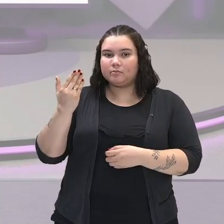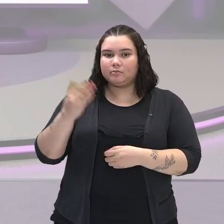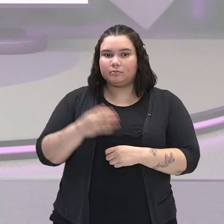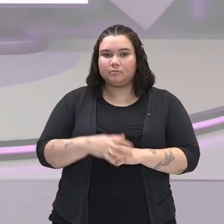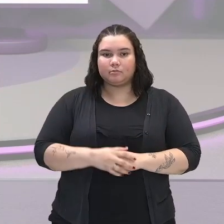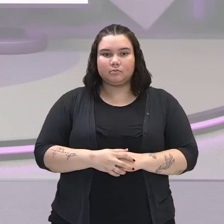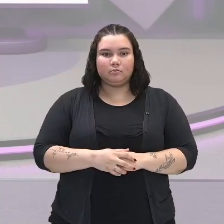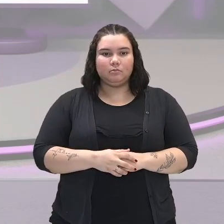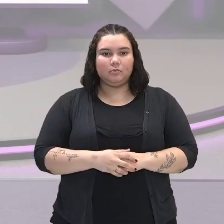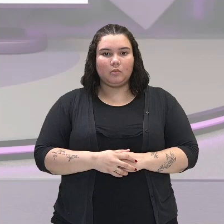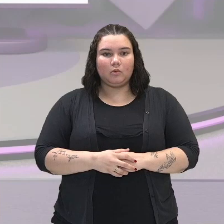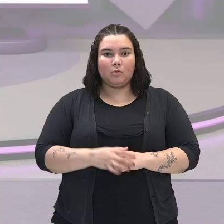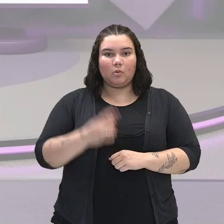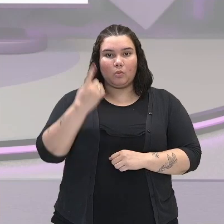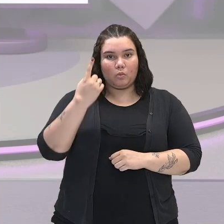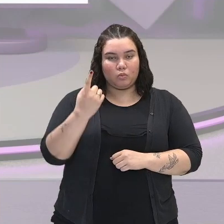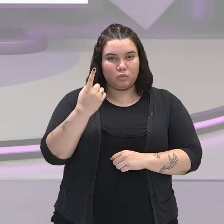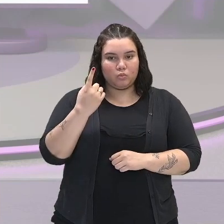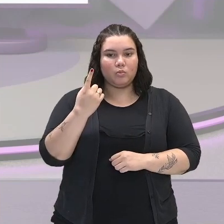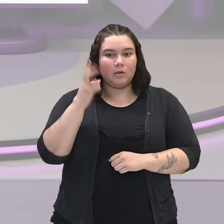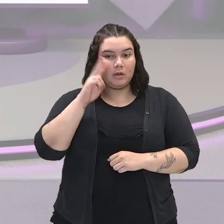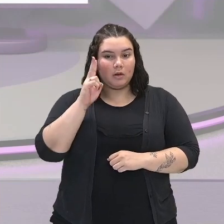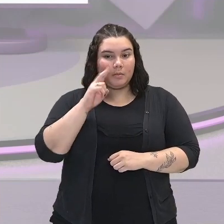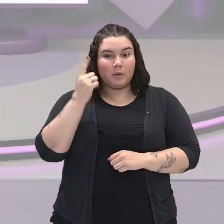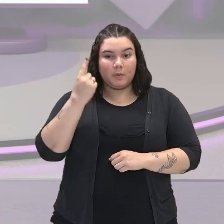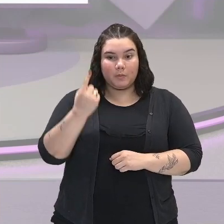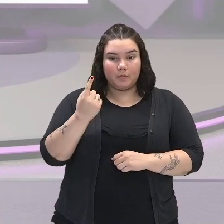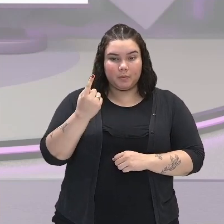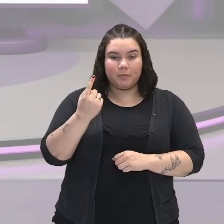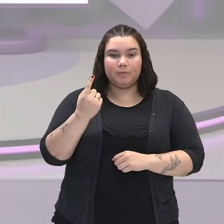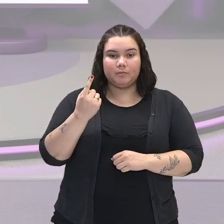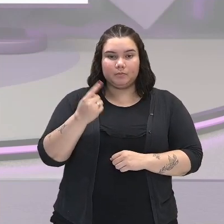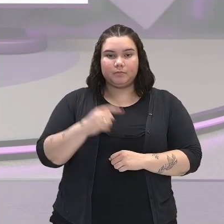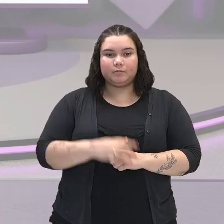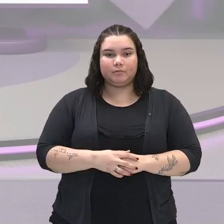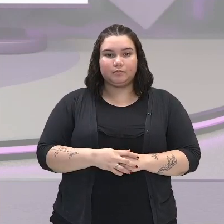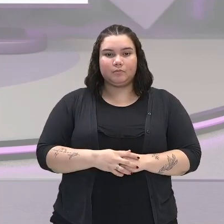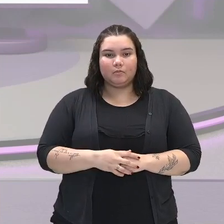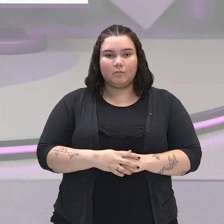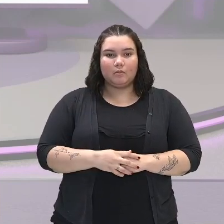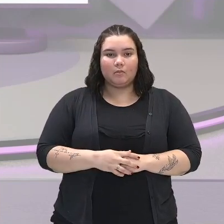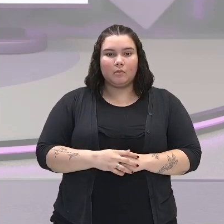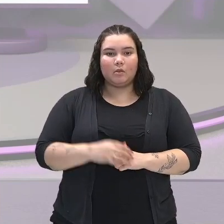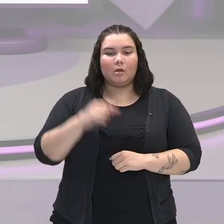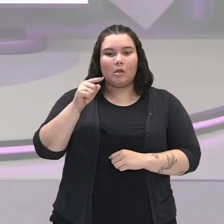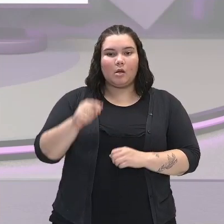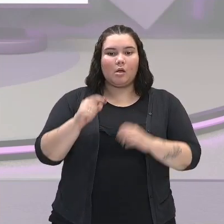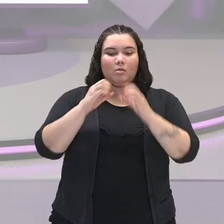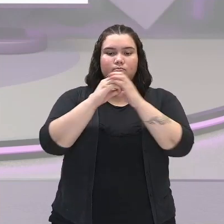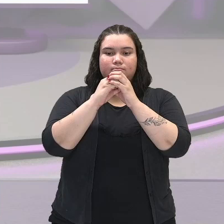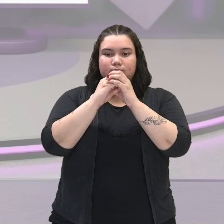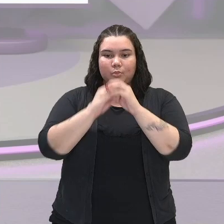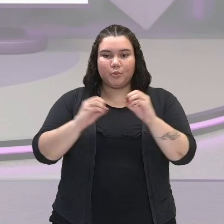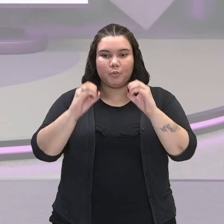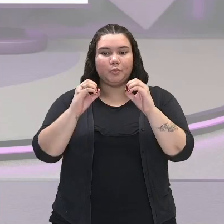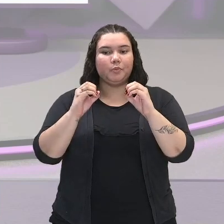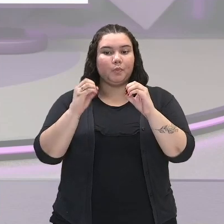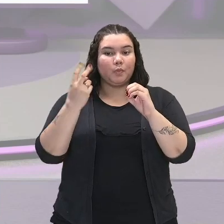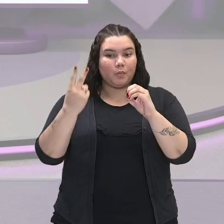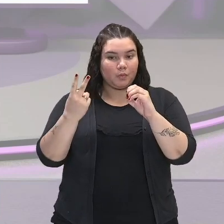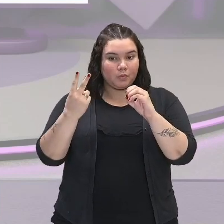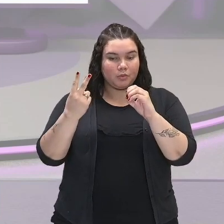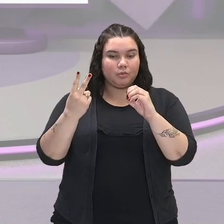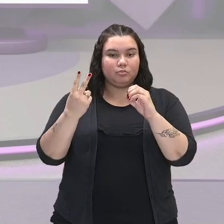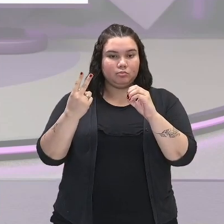animação, que eu tinha uma única célula. Essa célula deu origem a mais 2